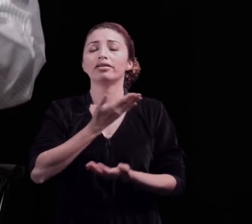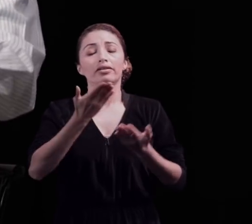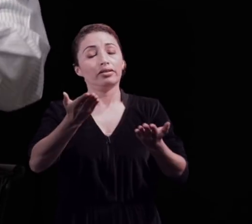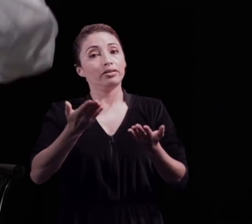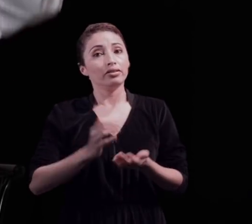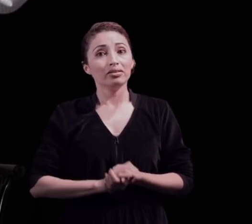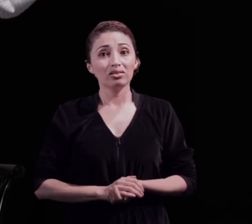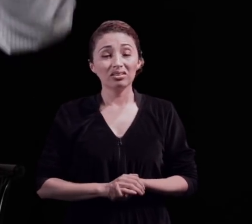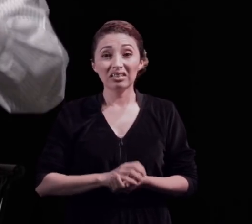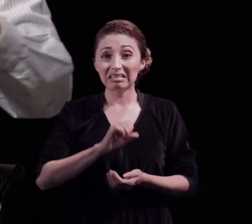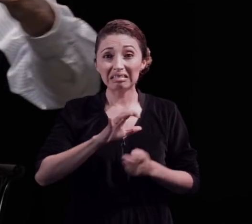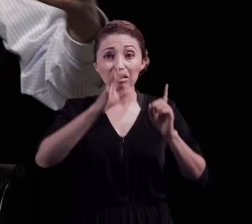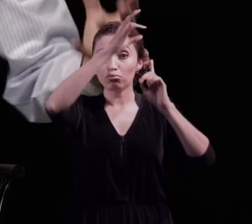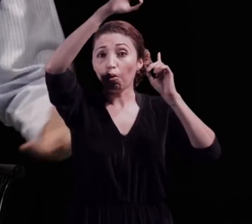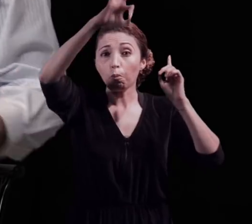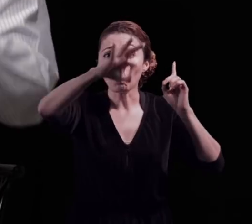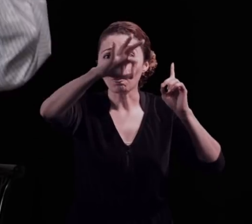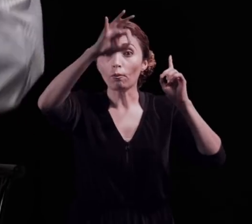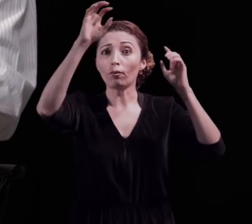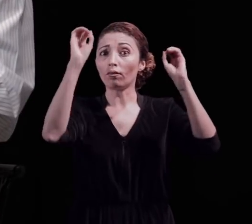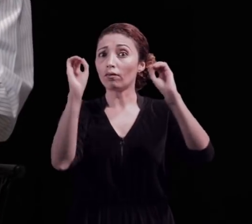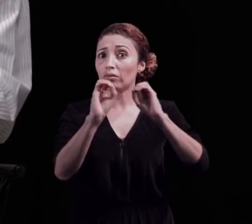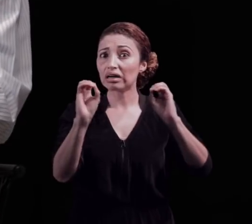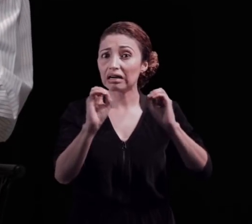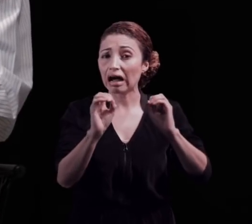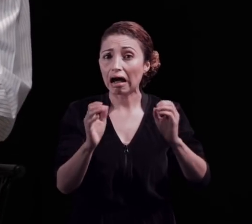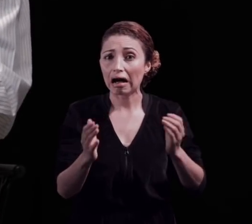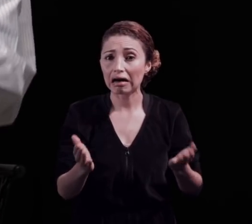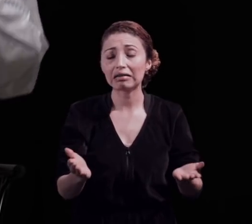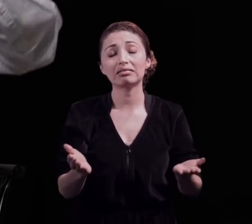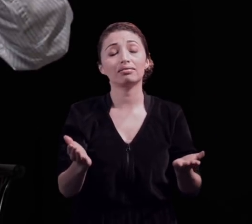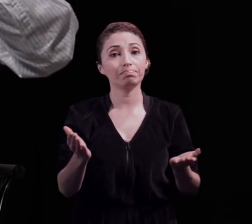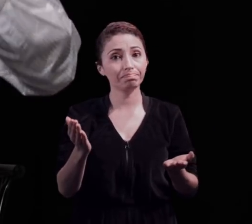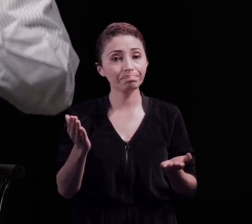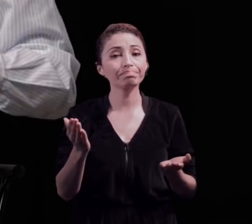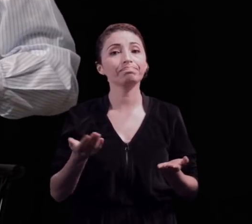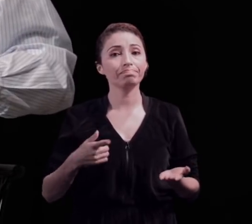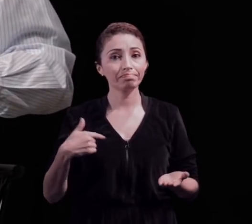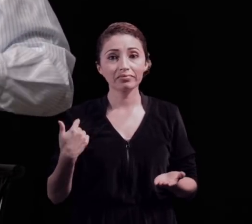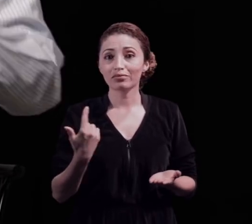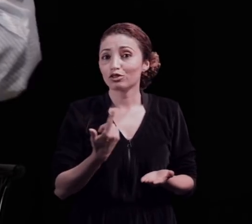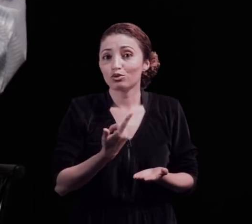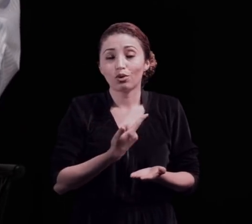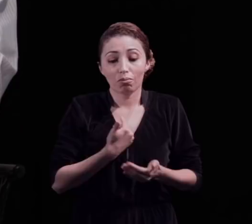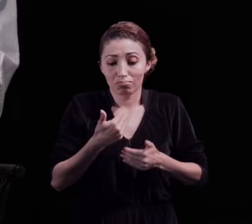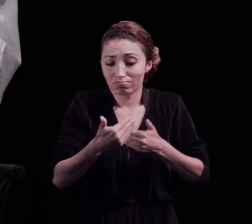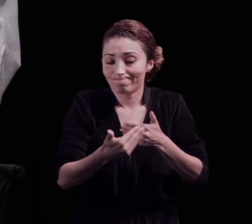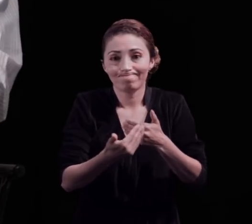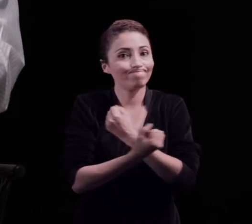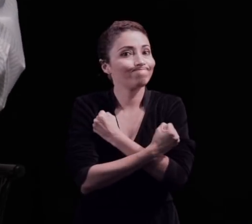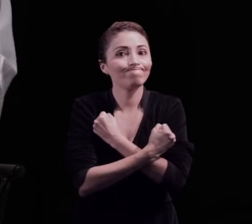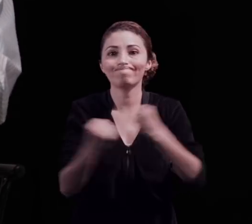se Deus não derramasse sobre nós o Espírito Santo e habitasse em nós, nós